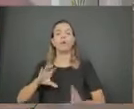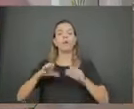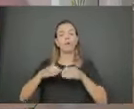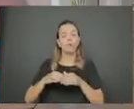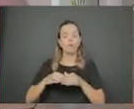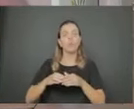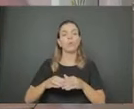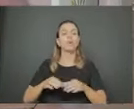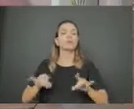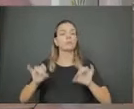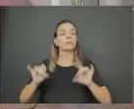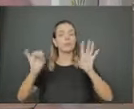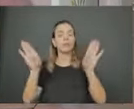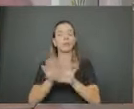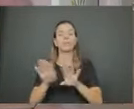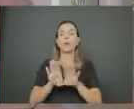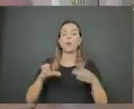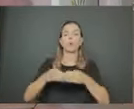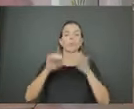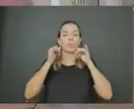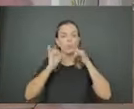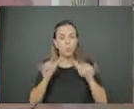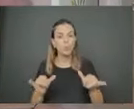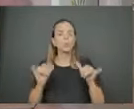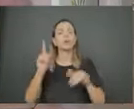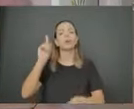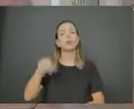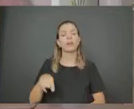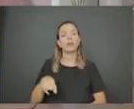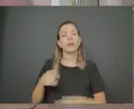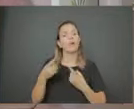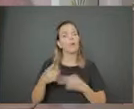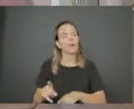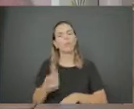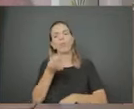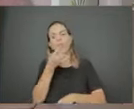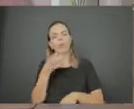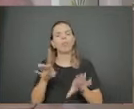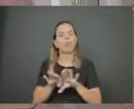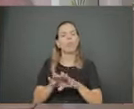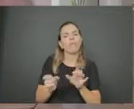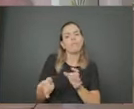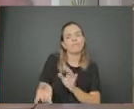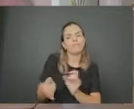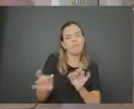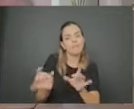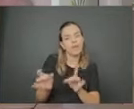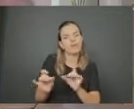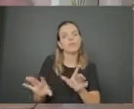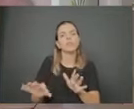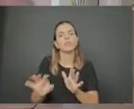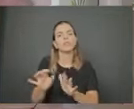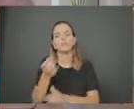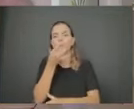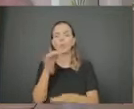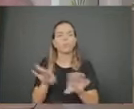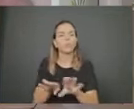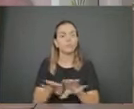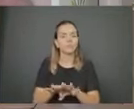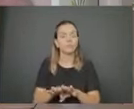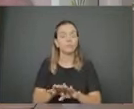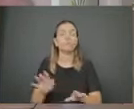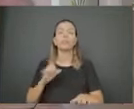para fazer frente a pontos de tráfico e outros crimes violentos. Como segunda medida, nós temos também um trabalho muito intenso por parte da